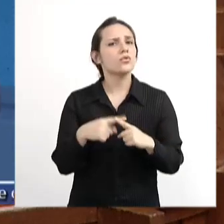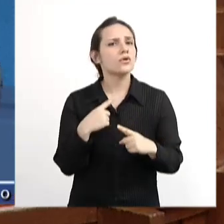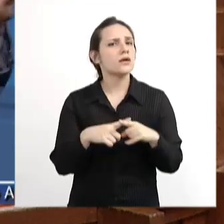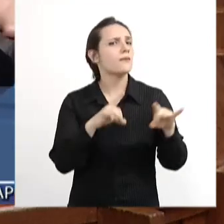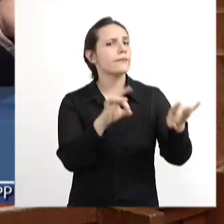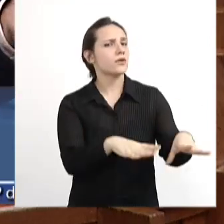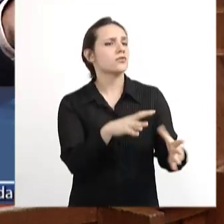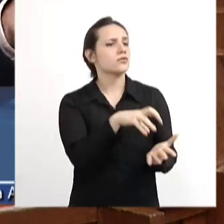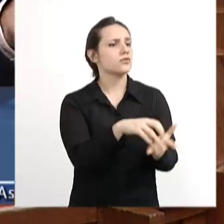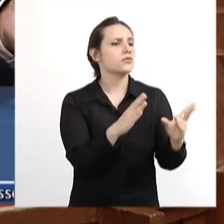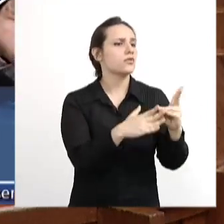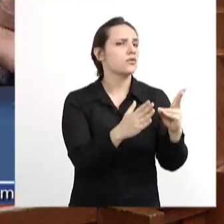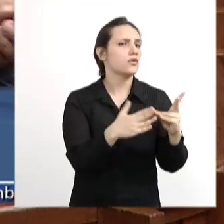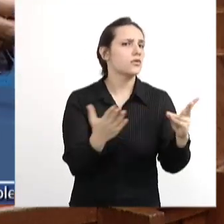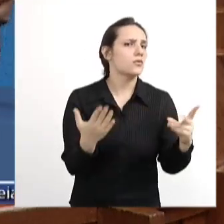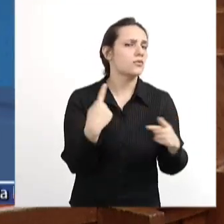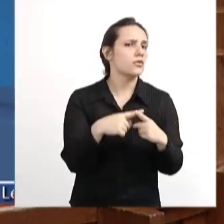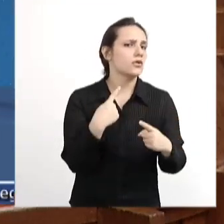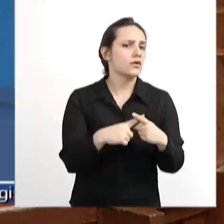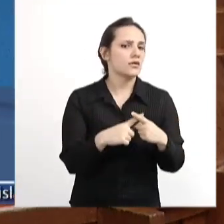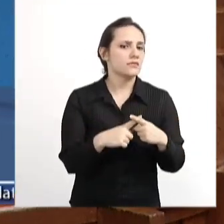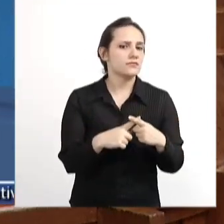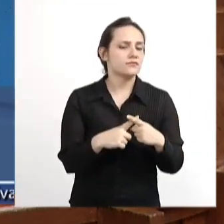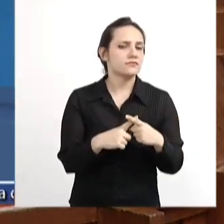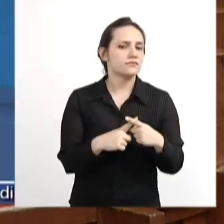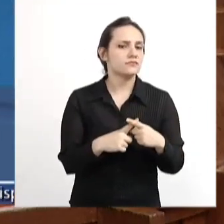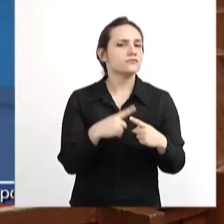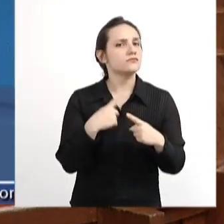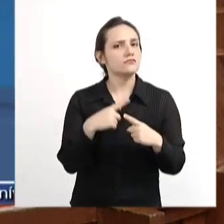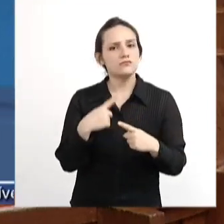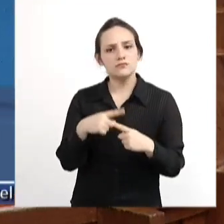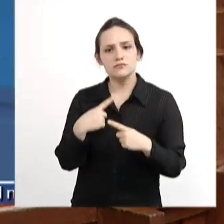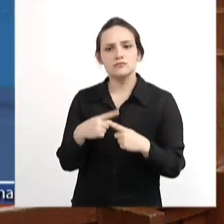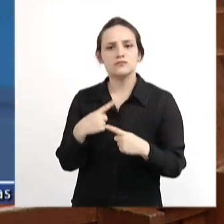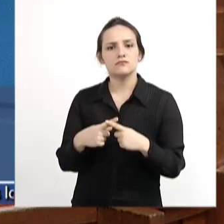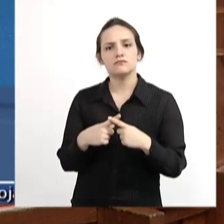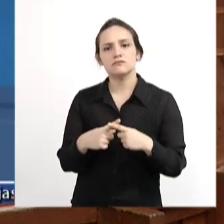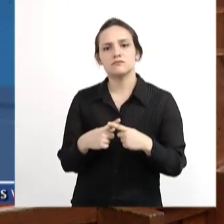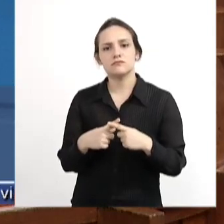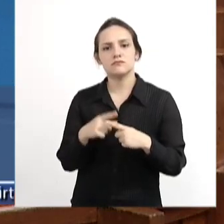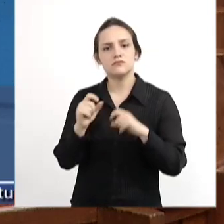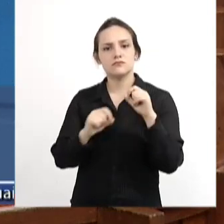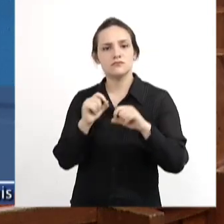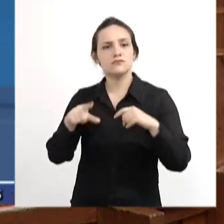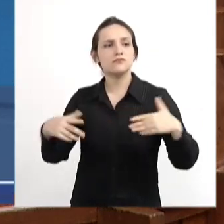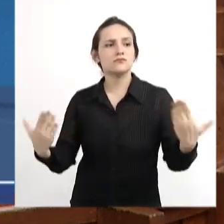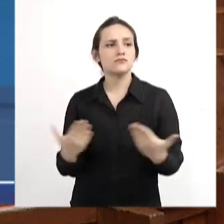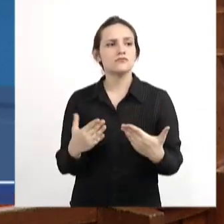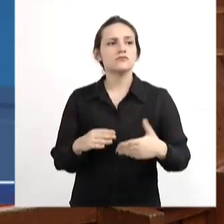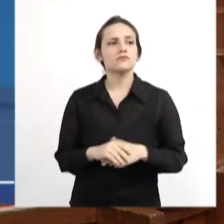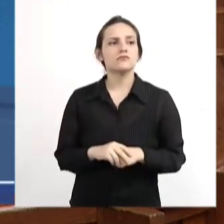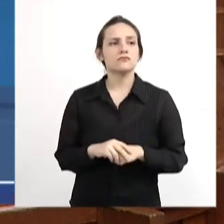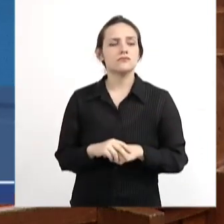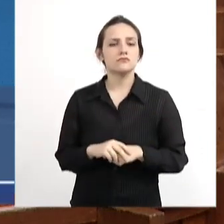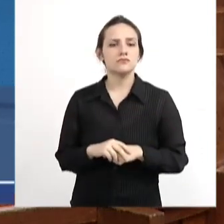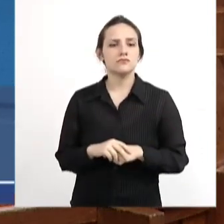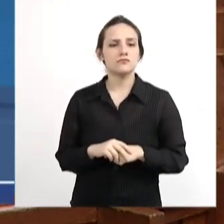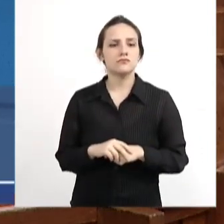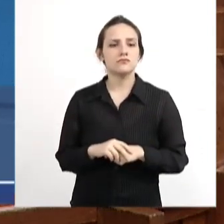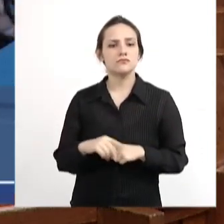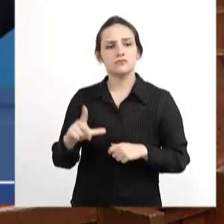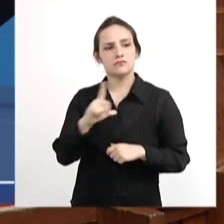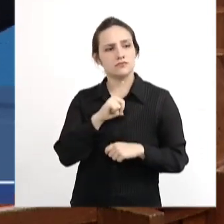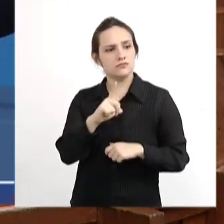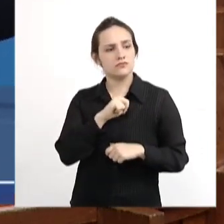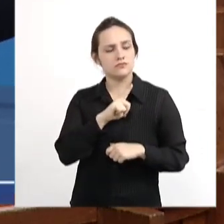porque foi lá e invadiu a propriedade privada. E o produtor privado está hoje impedido de fazer